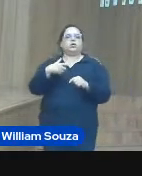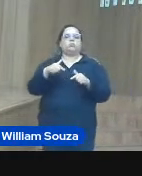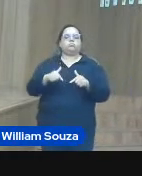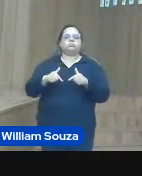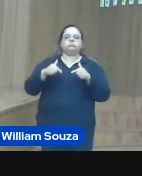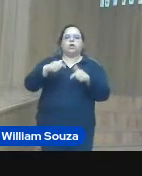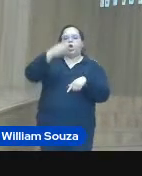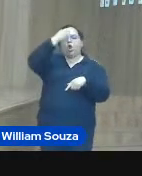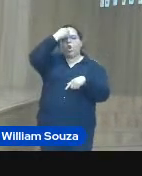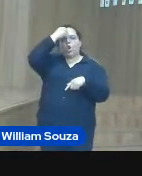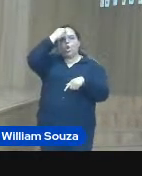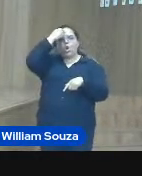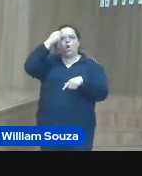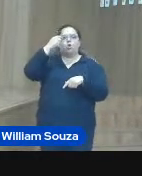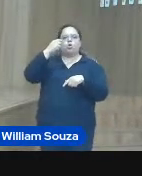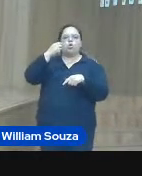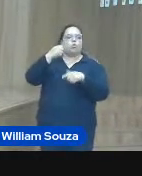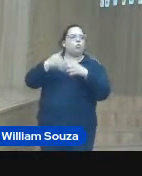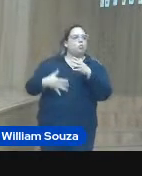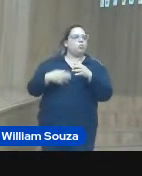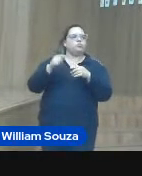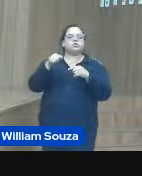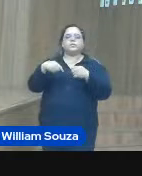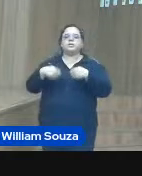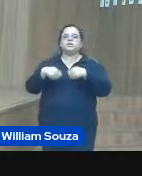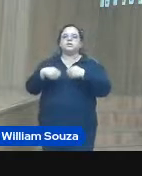rigor matemático. Você tem que ser rigoroso.